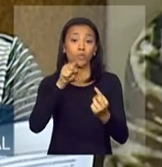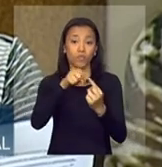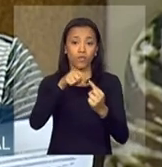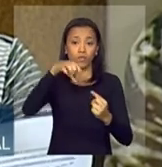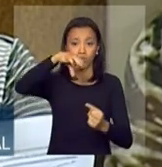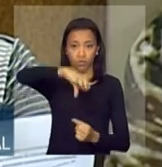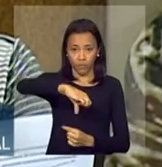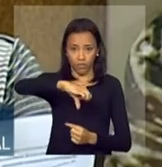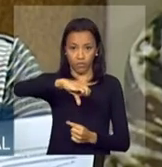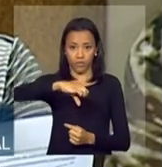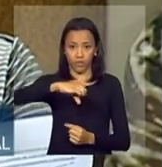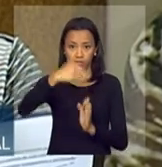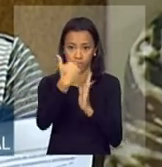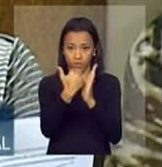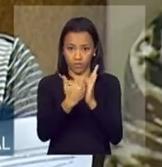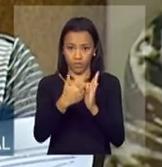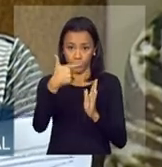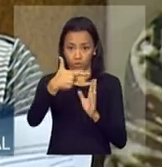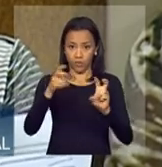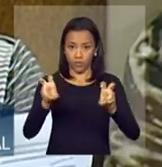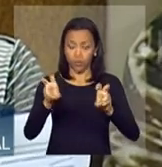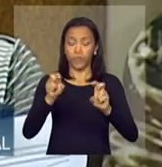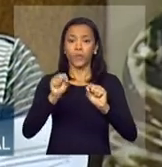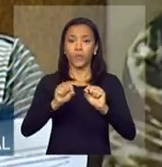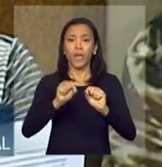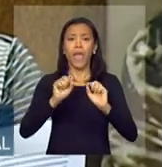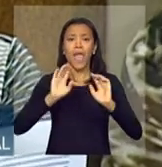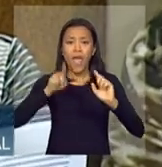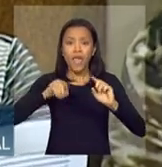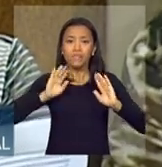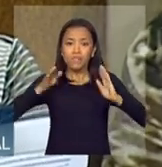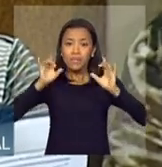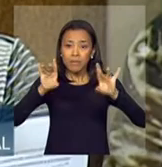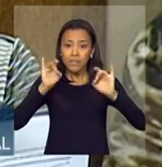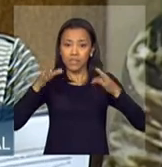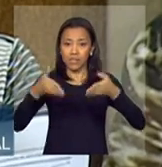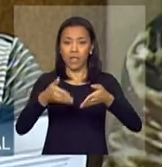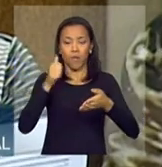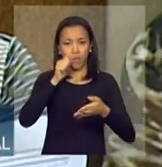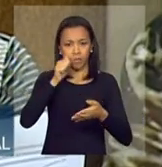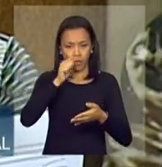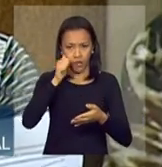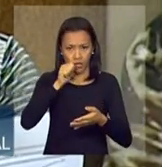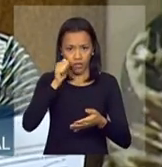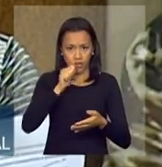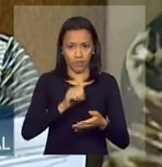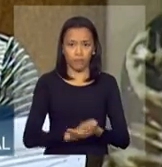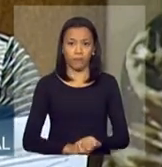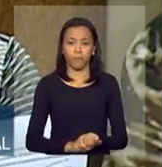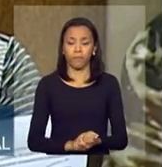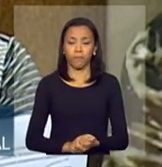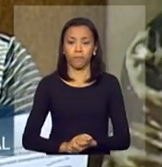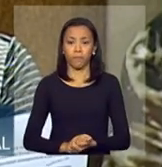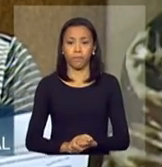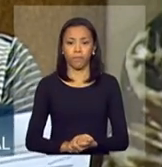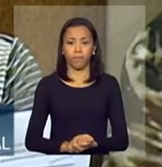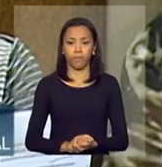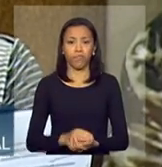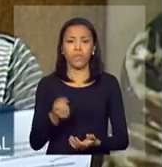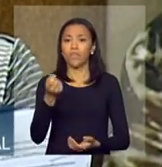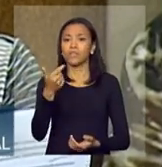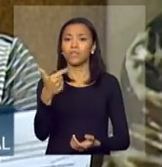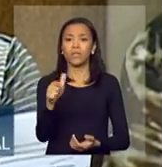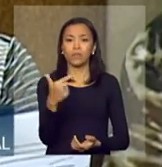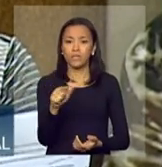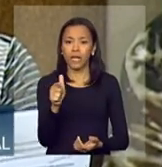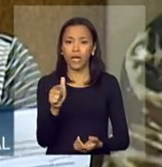diretriz 2, é específico para as mulheres. Lacunas do plano para as mulheres. Não há,